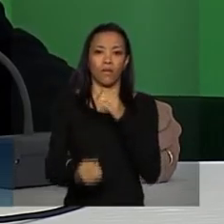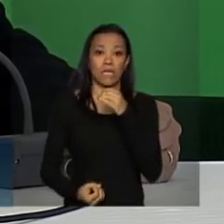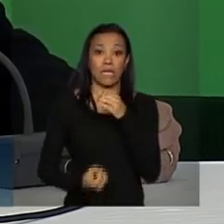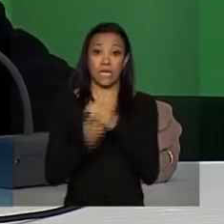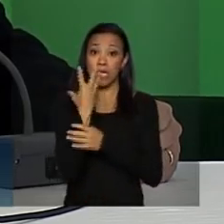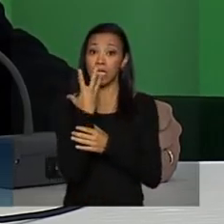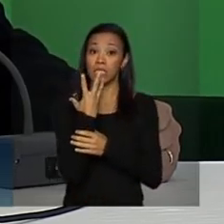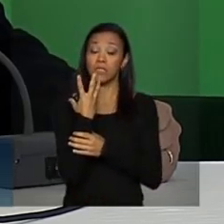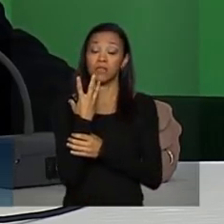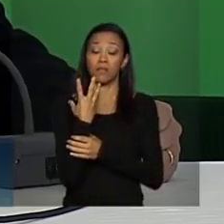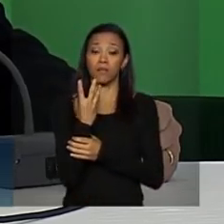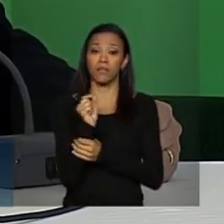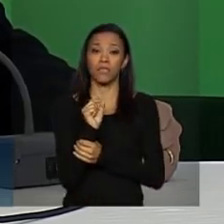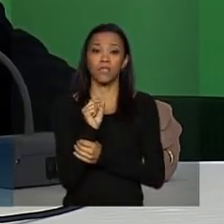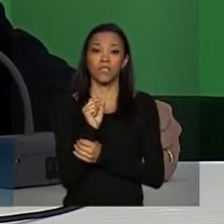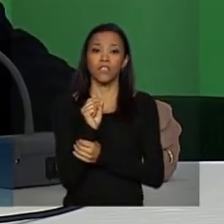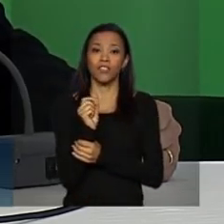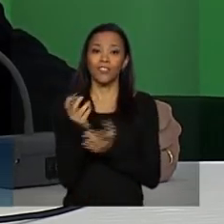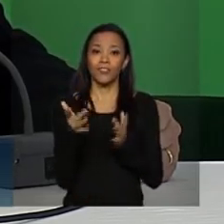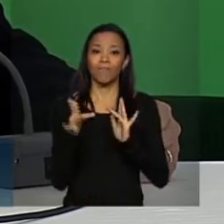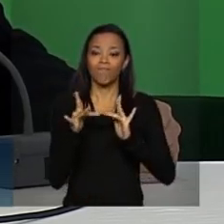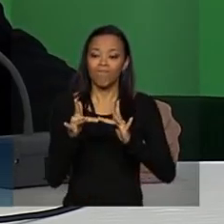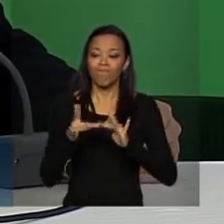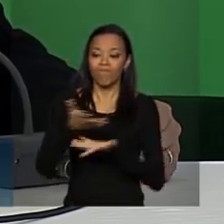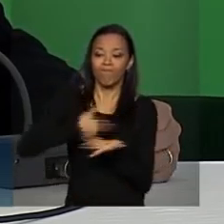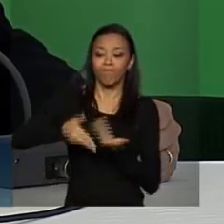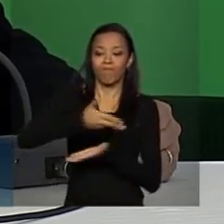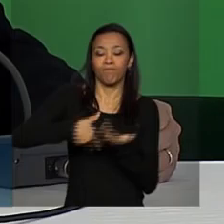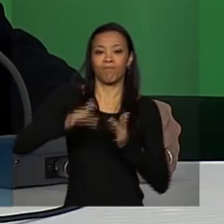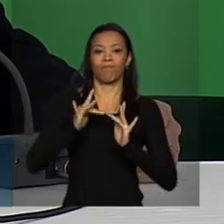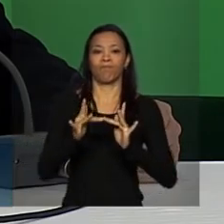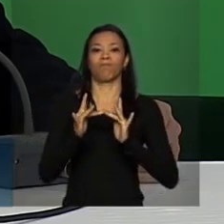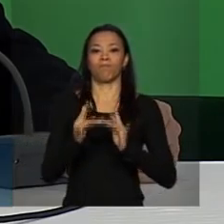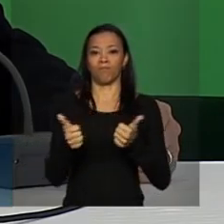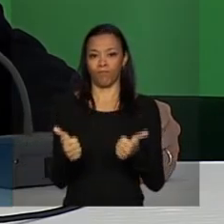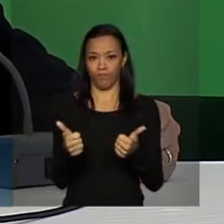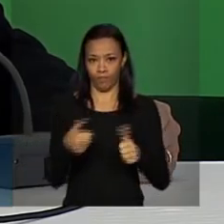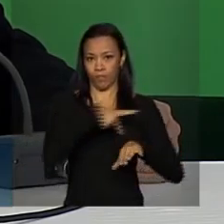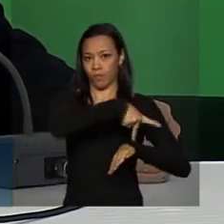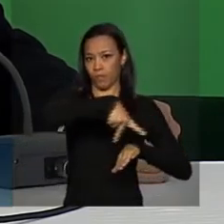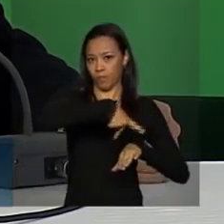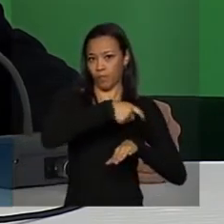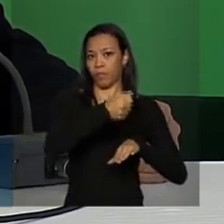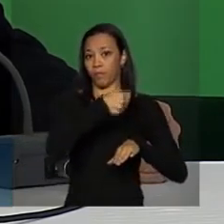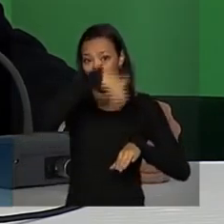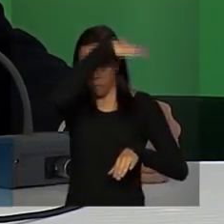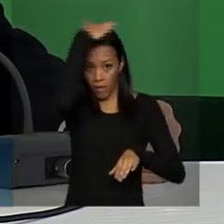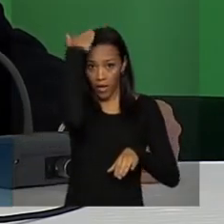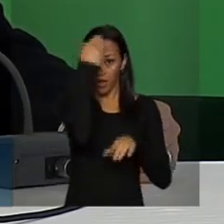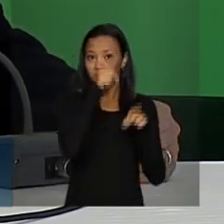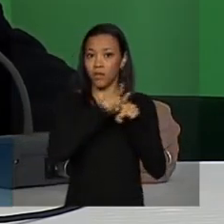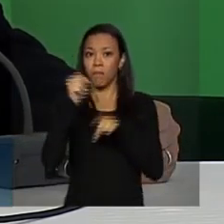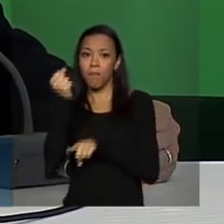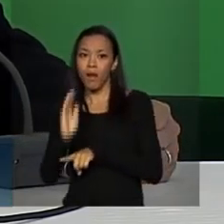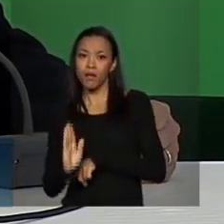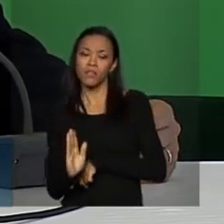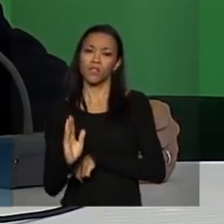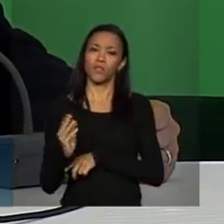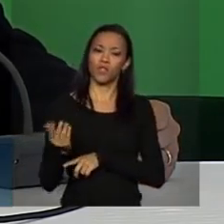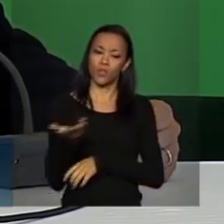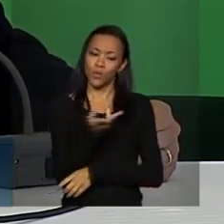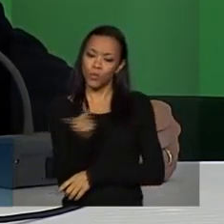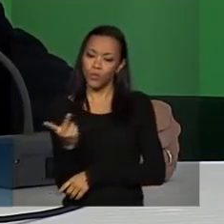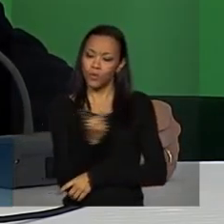um processo com o México muito positivo, um processo em que a gente possa levar a um aprofundamento da